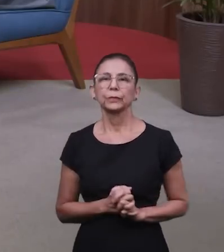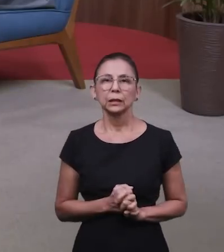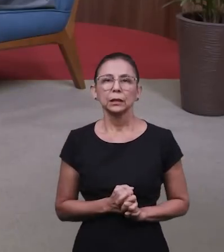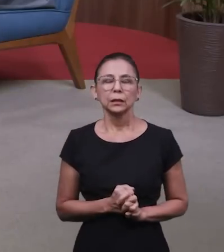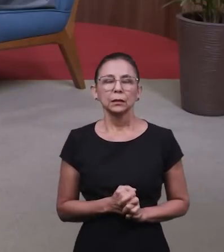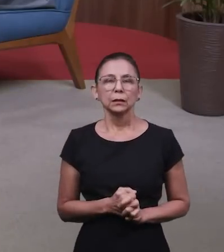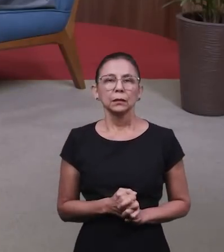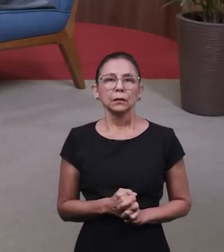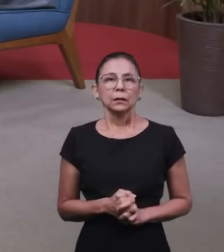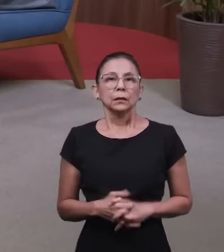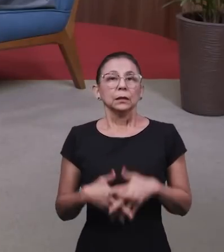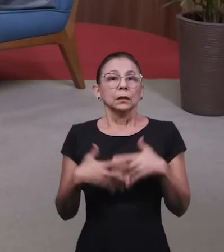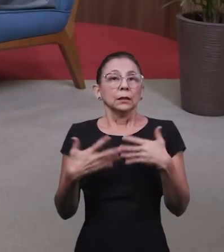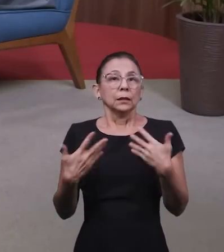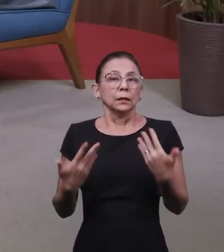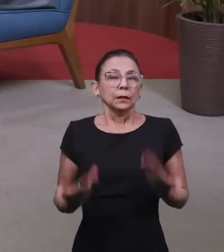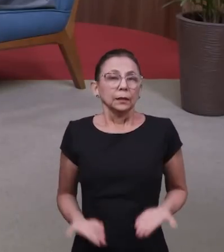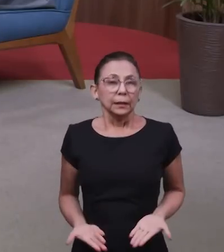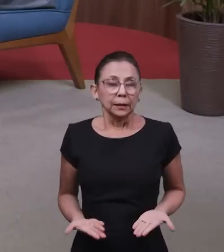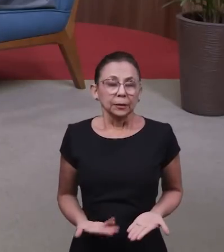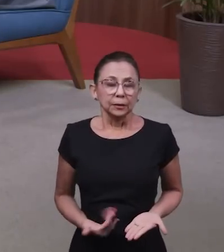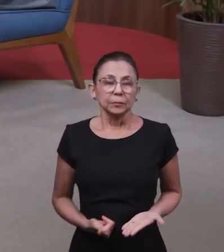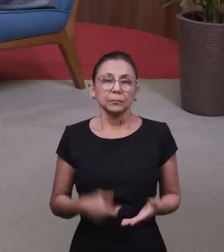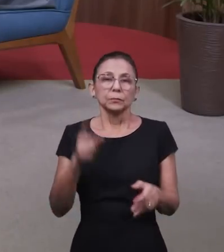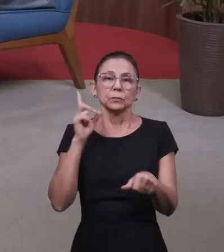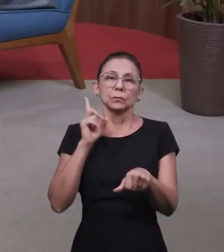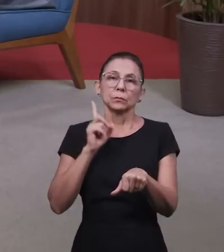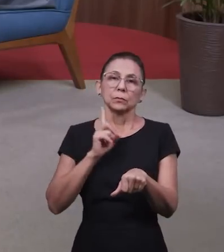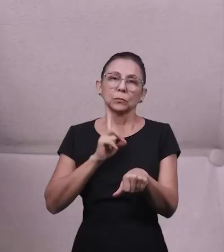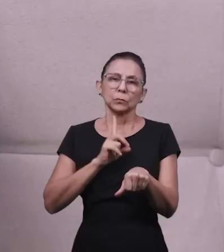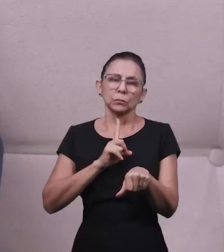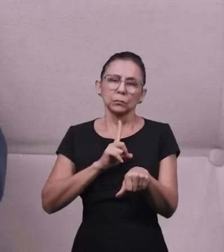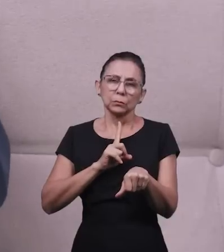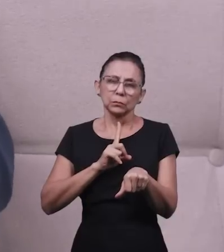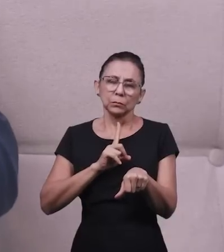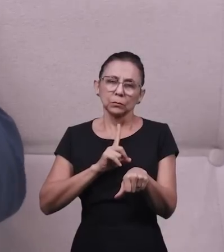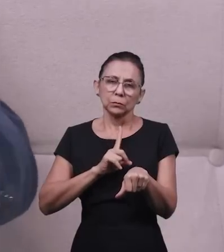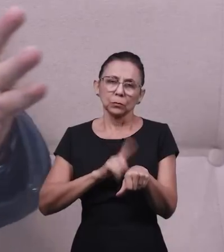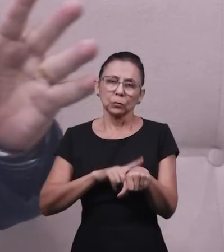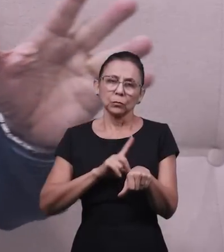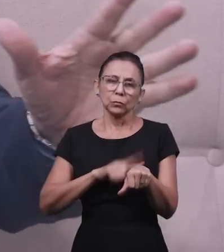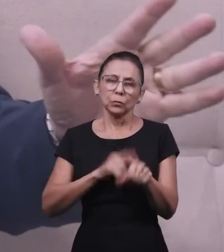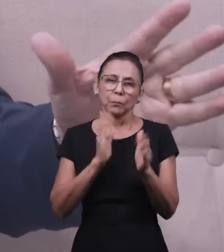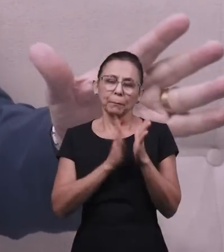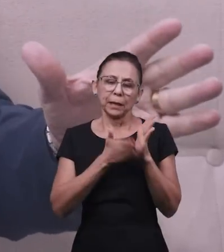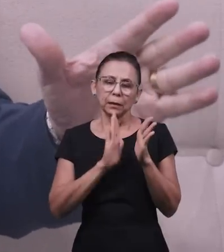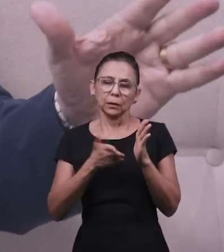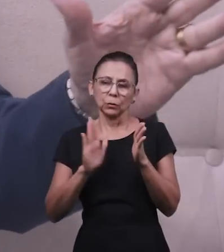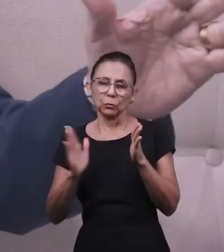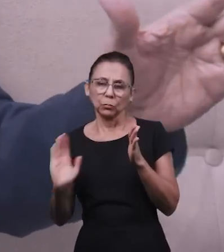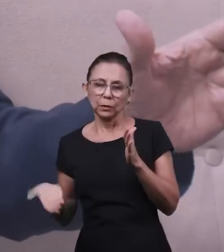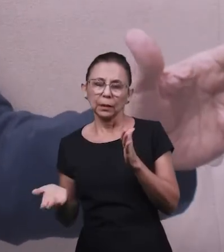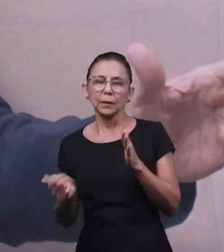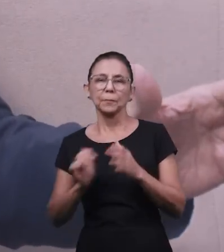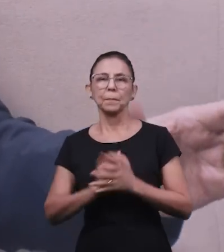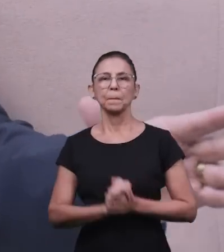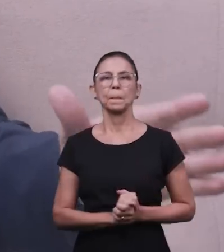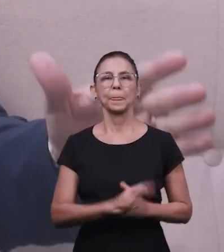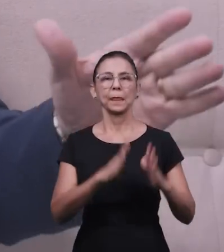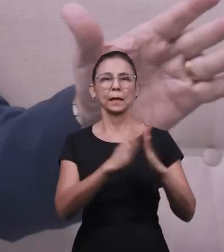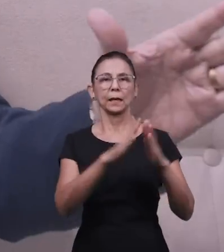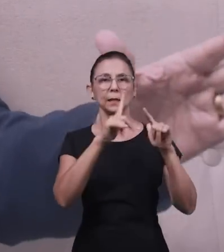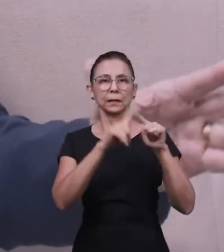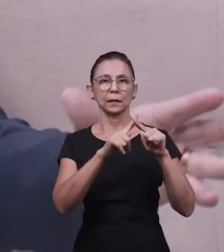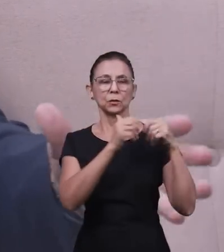daquele momento, por onde esta igreja primitiva passava, ela exalava o perfume